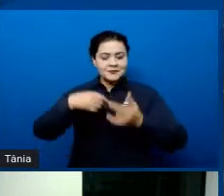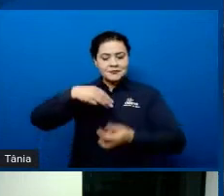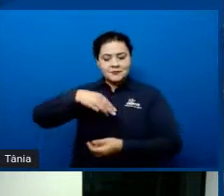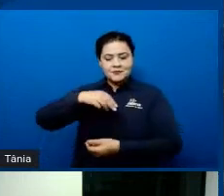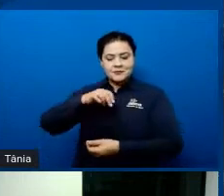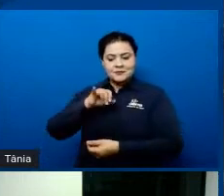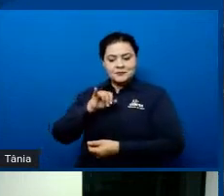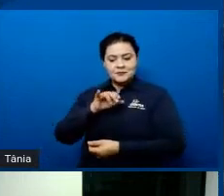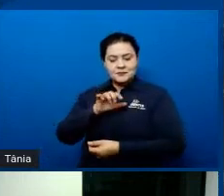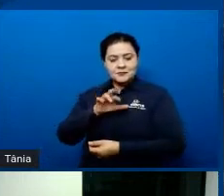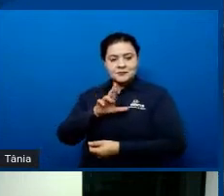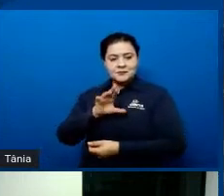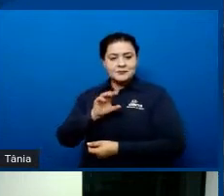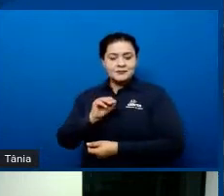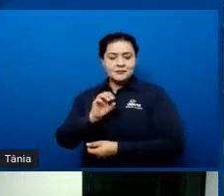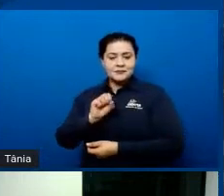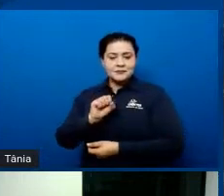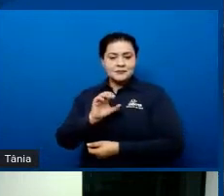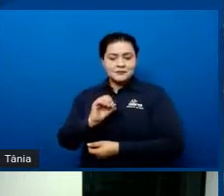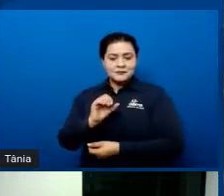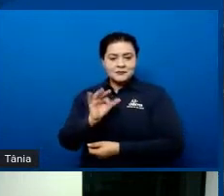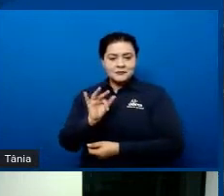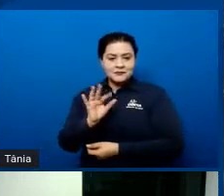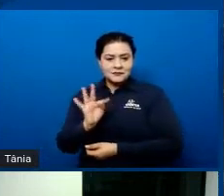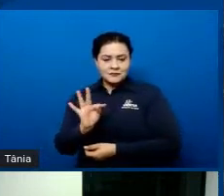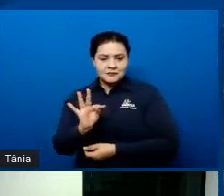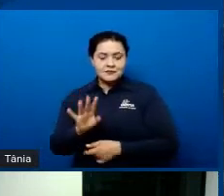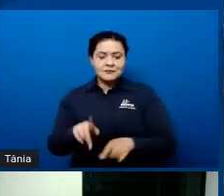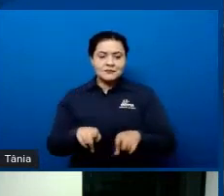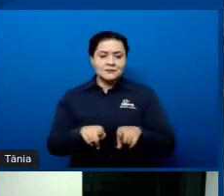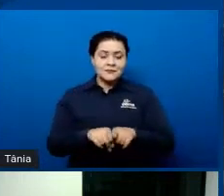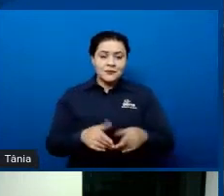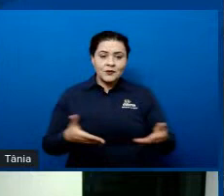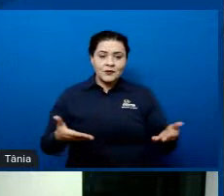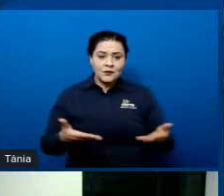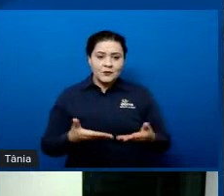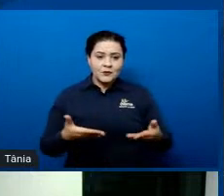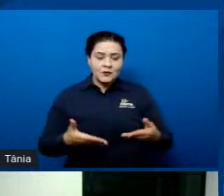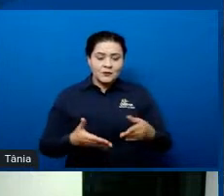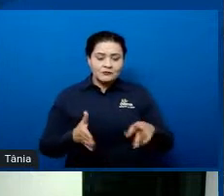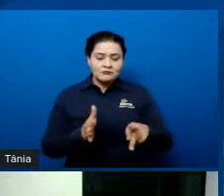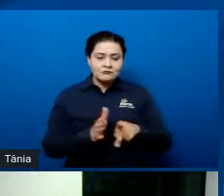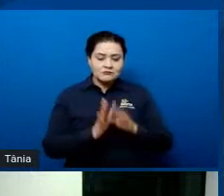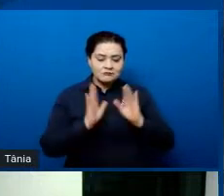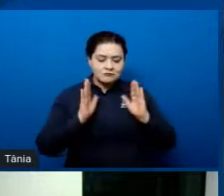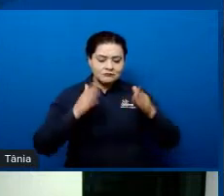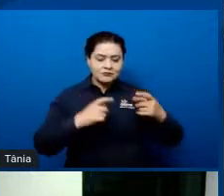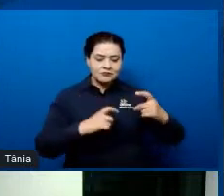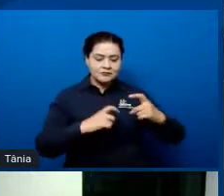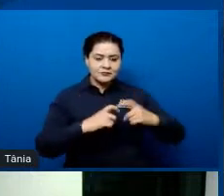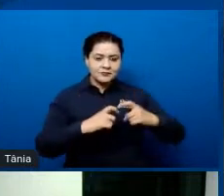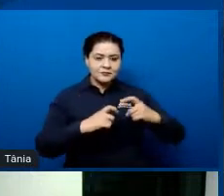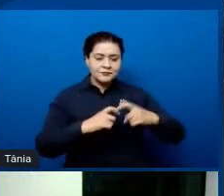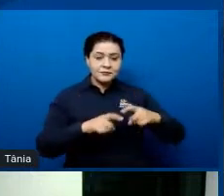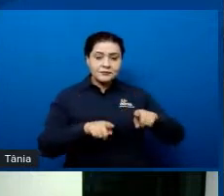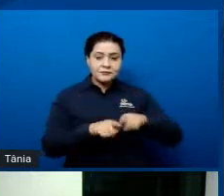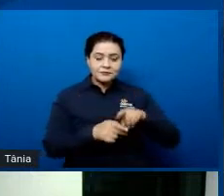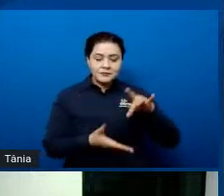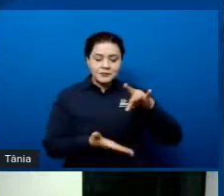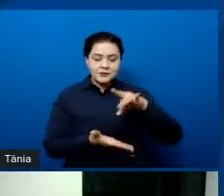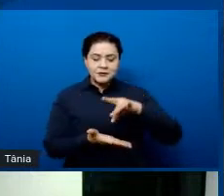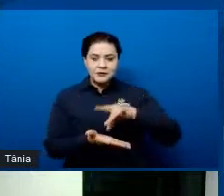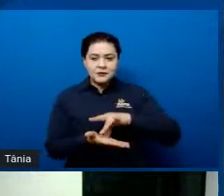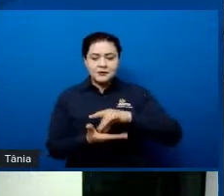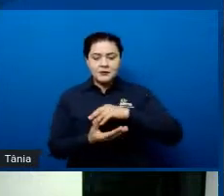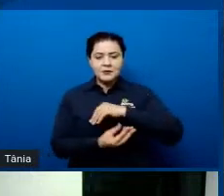hoje a gente está desenvolvendo uma aplicação para educação em medicina, para a realidade mista, para uma escola de